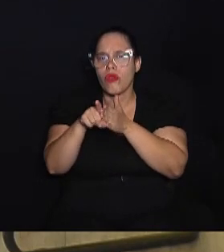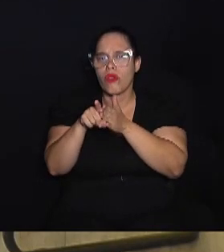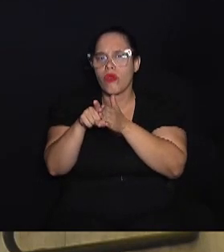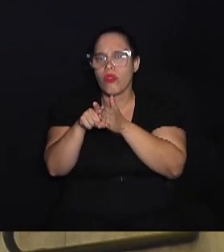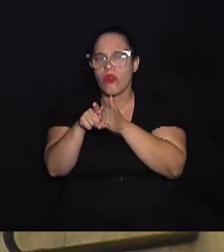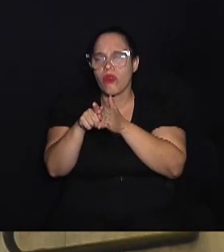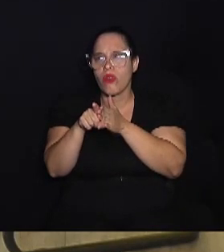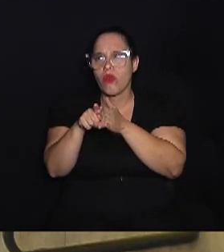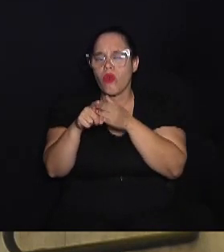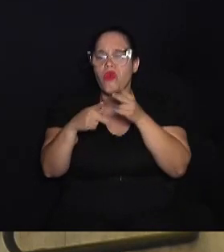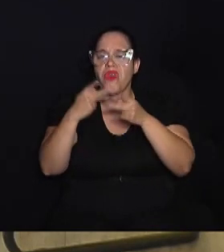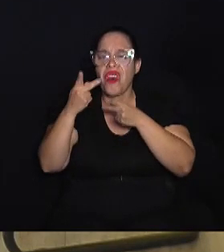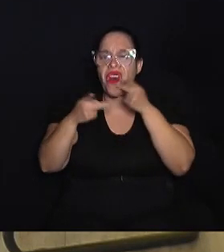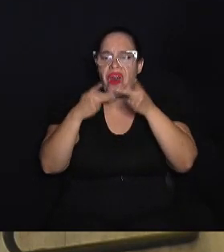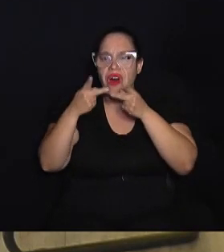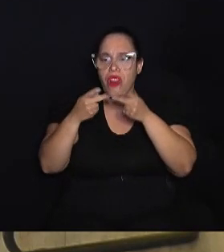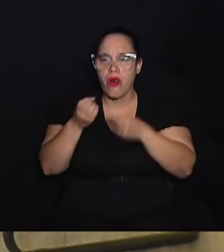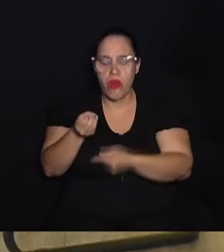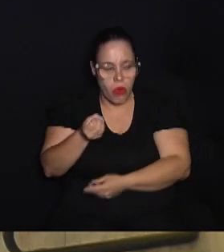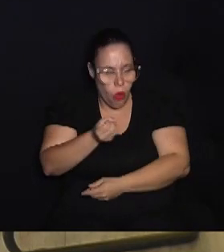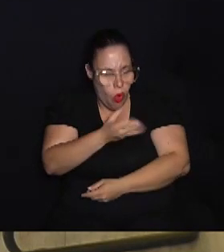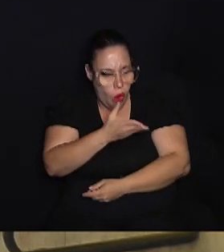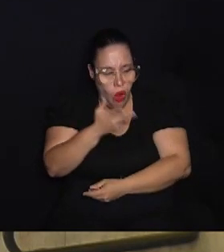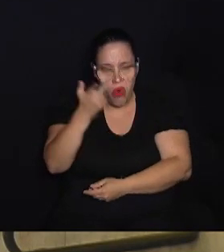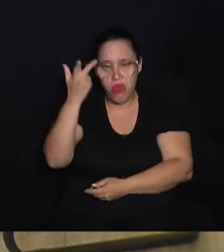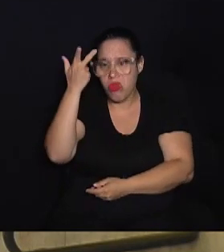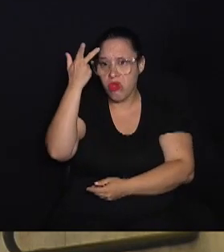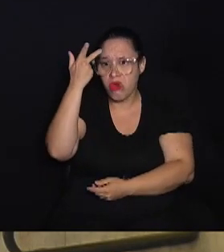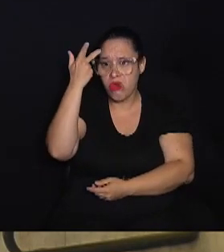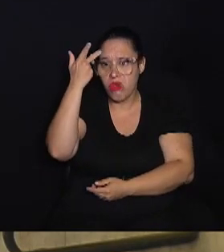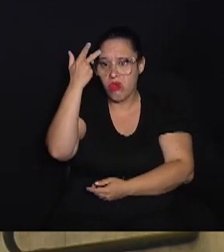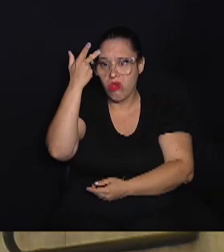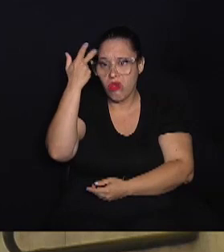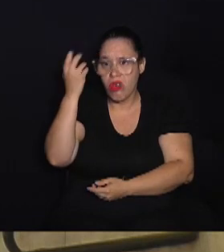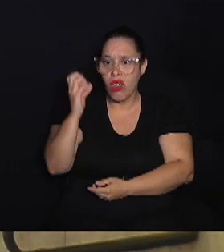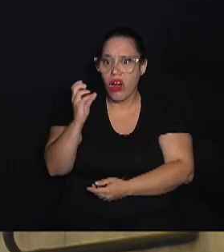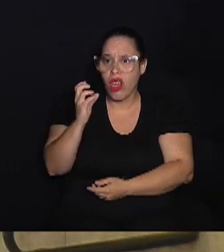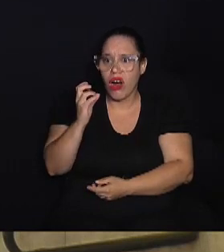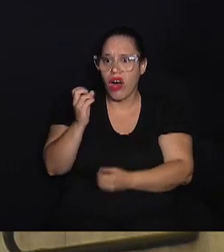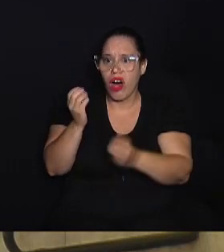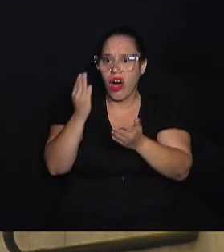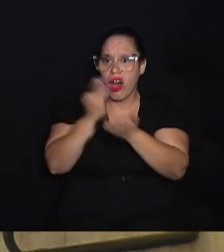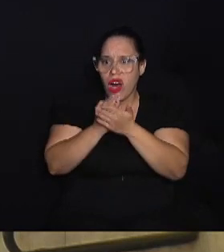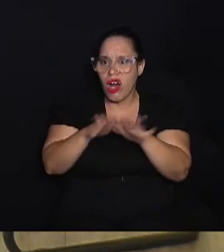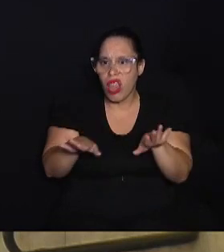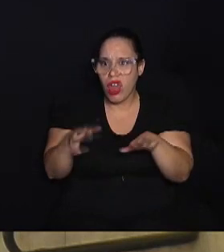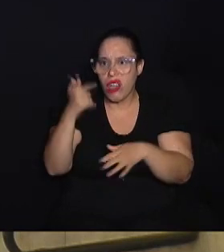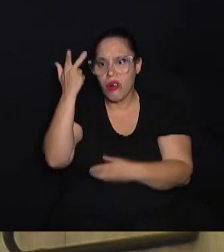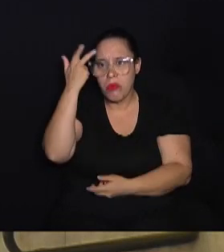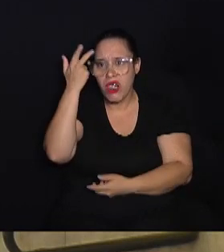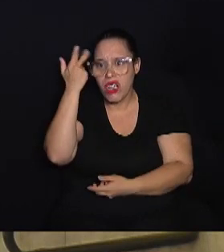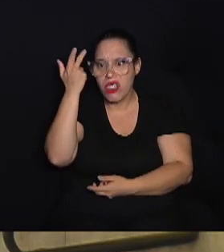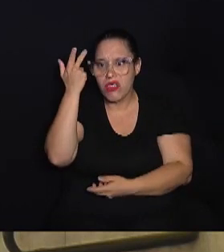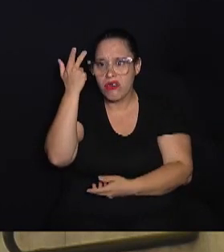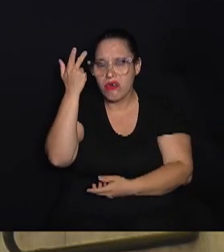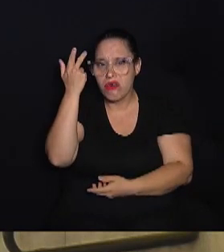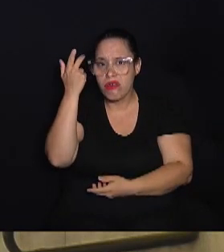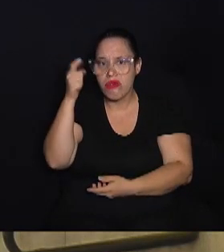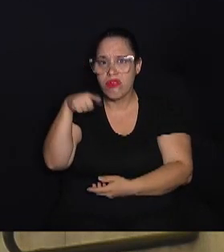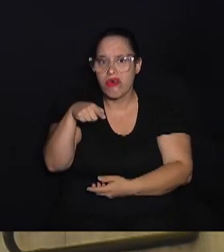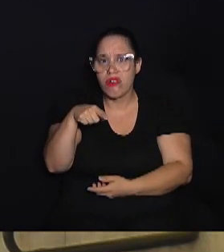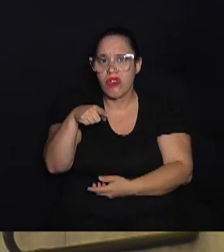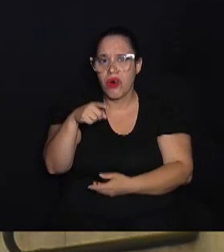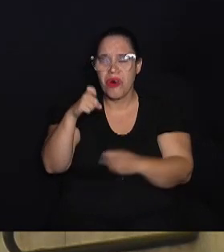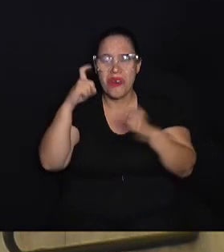que nós falarmos em novo normal não acaba normalizando uma situação que